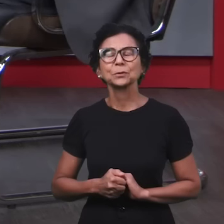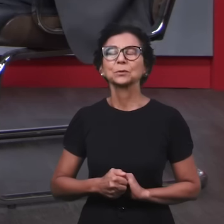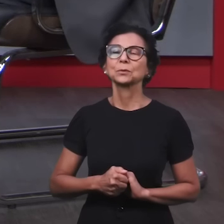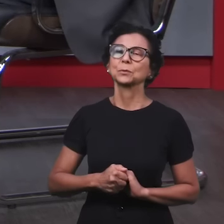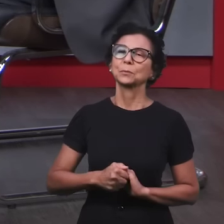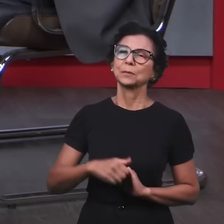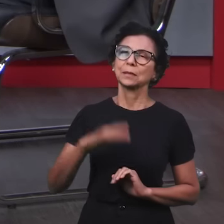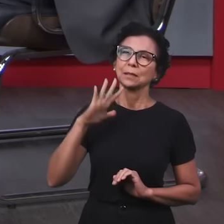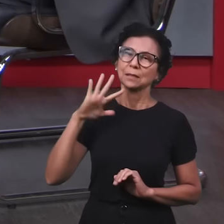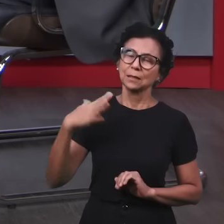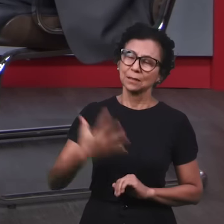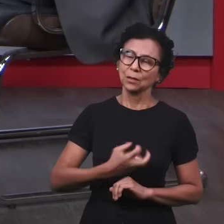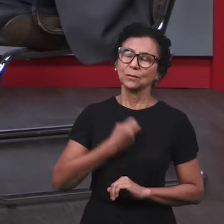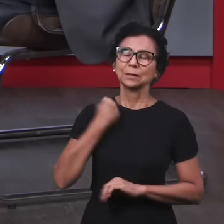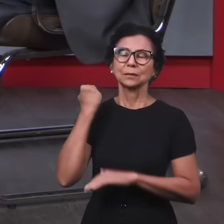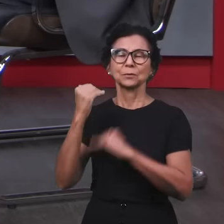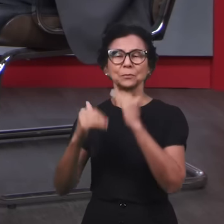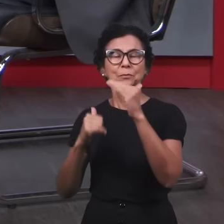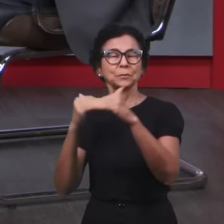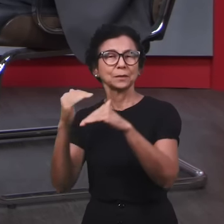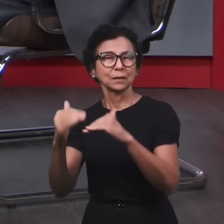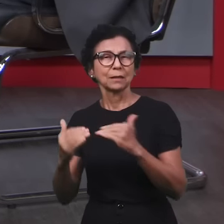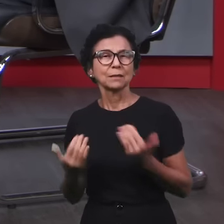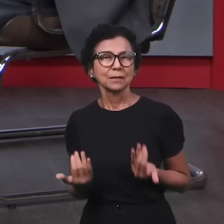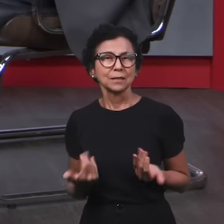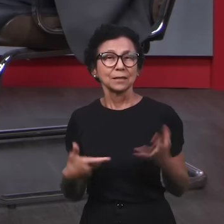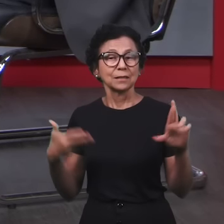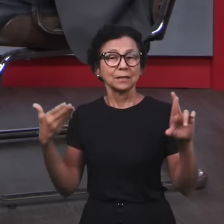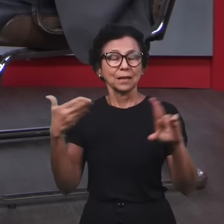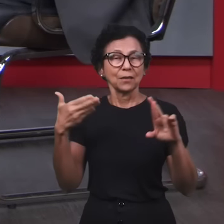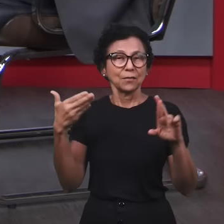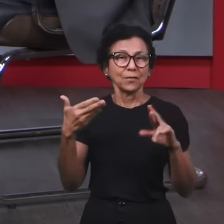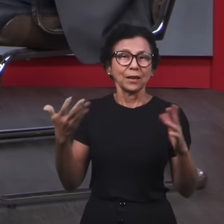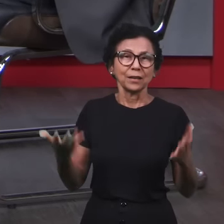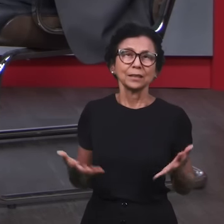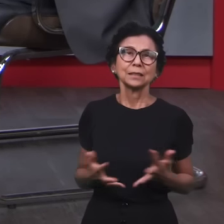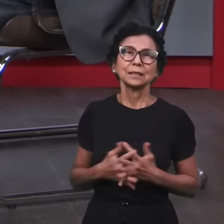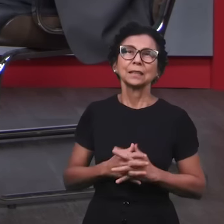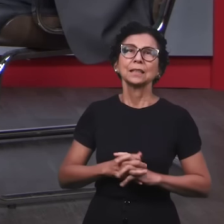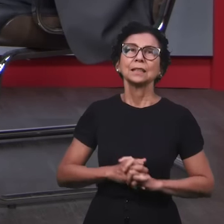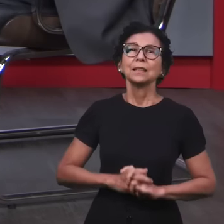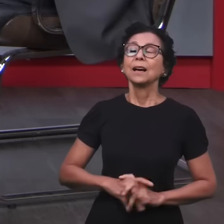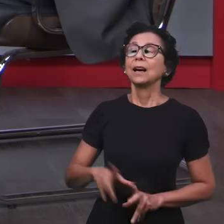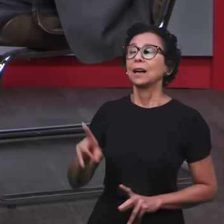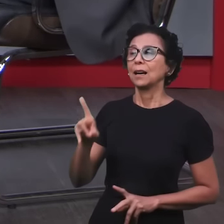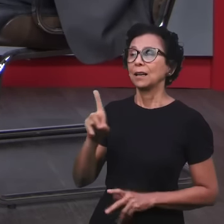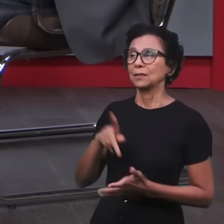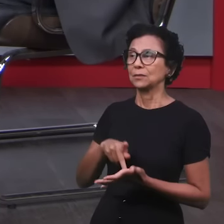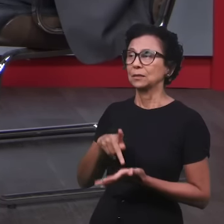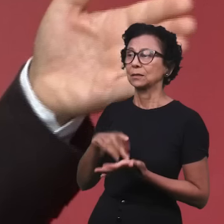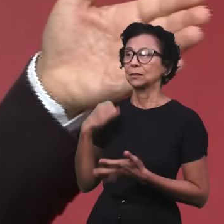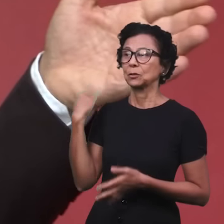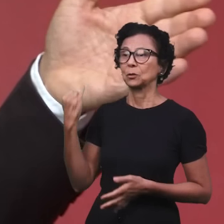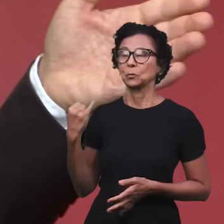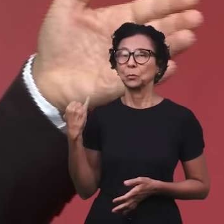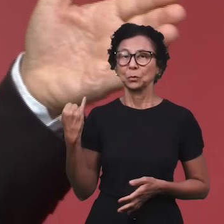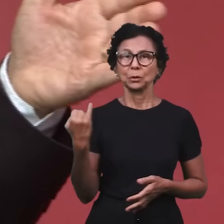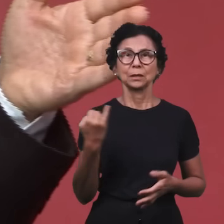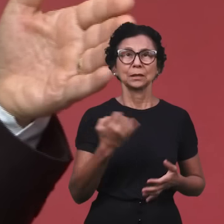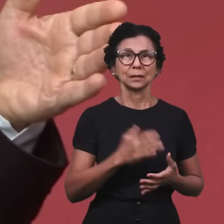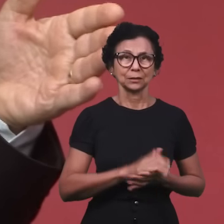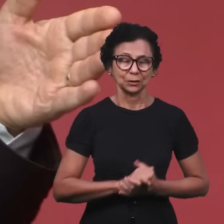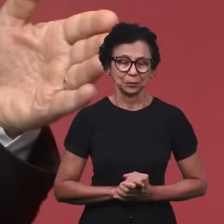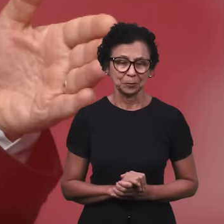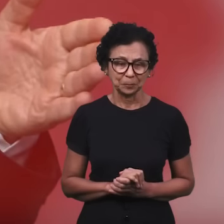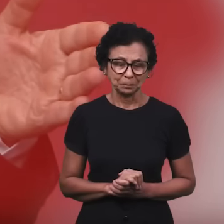fala, né, ainda nesse meu corpo. Isso é importante, né? Porque é o seguinte, ele diz, e por fim se levantará sobre a